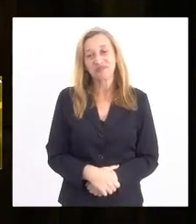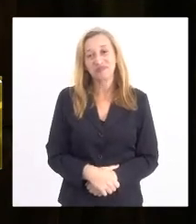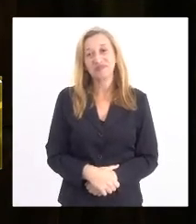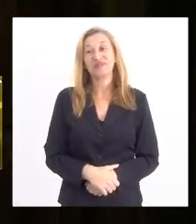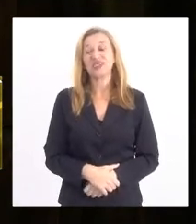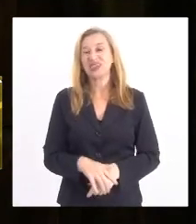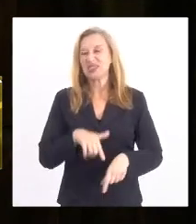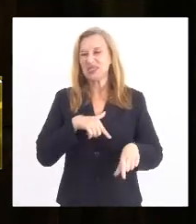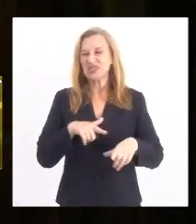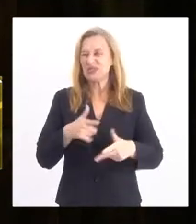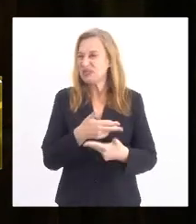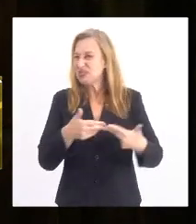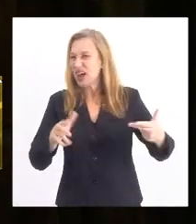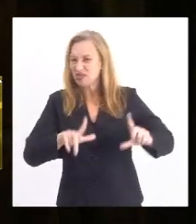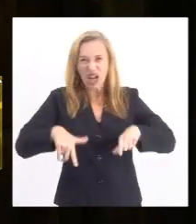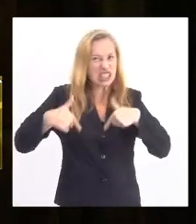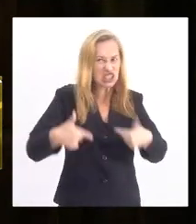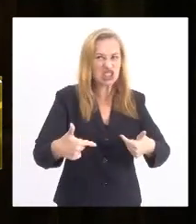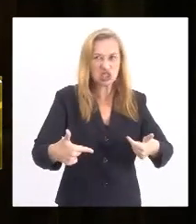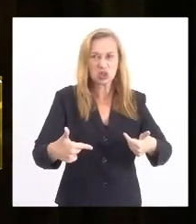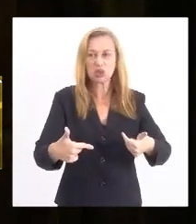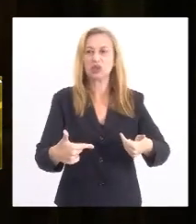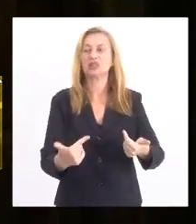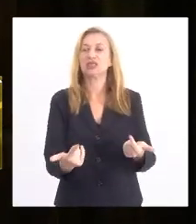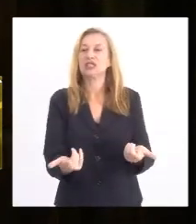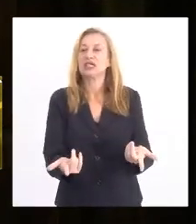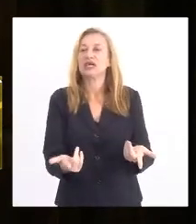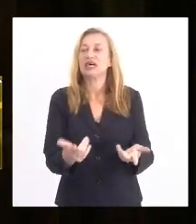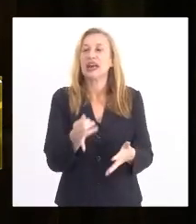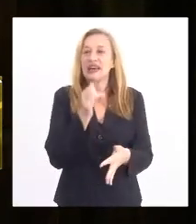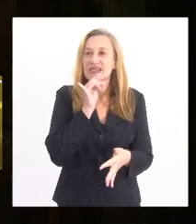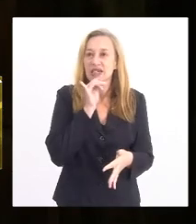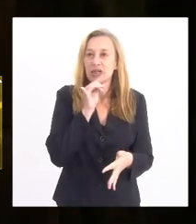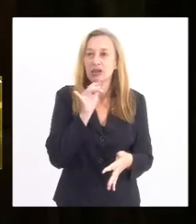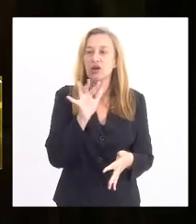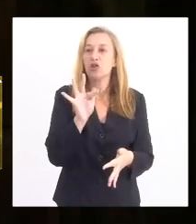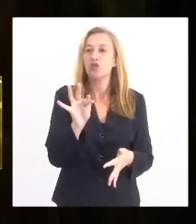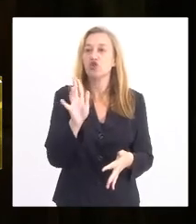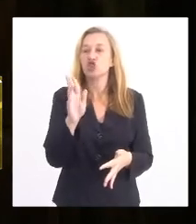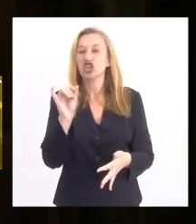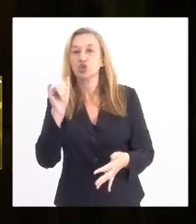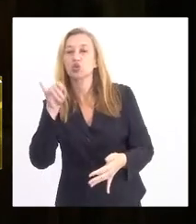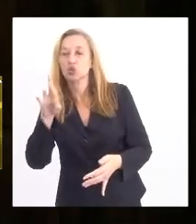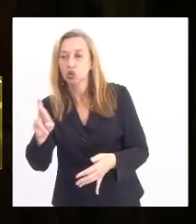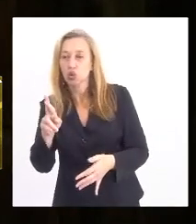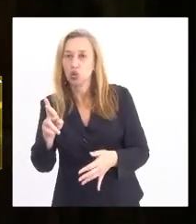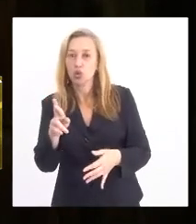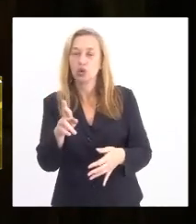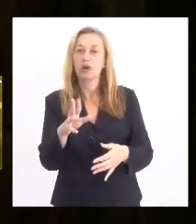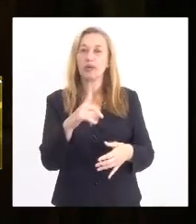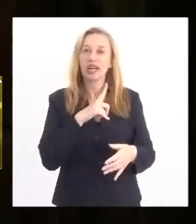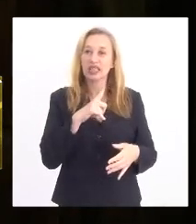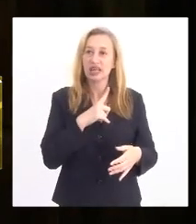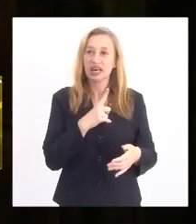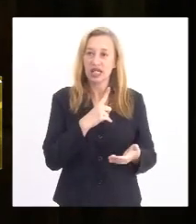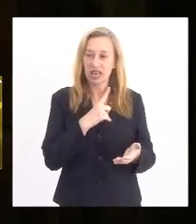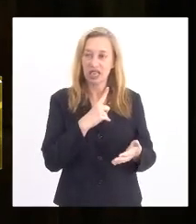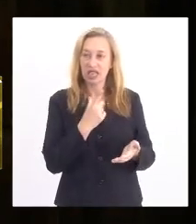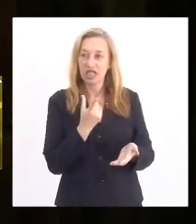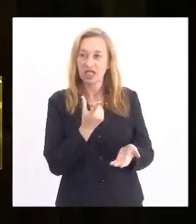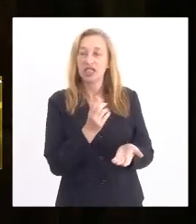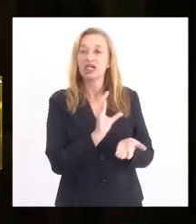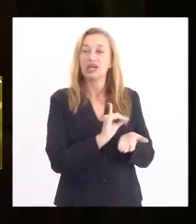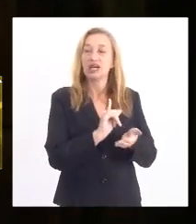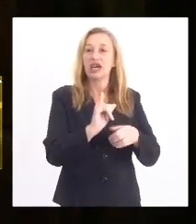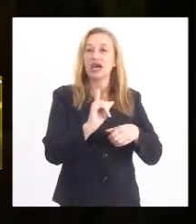a gente tem feito várias ações estruturantes como por exemplo fungetur para manter fluxo de caixa fluxo de